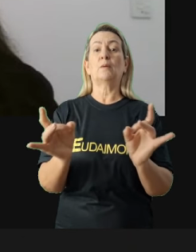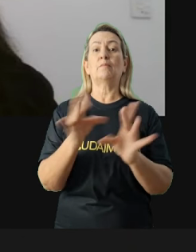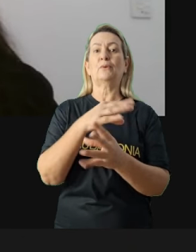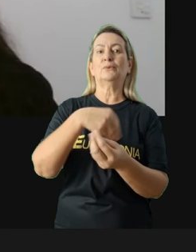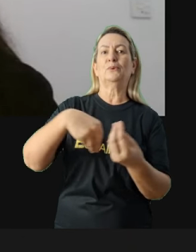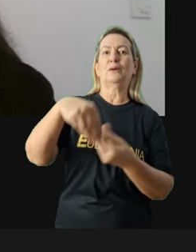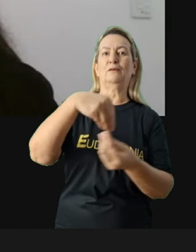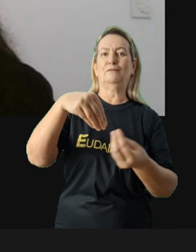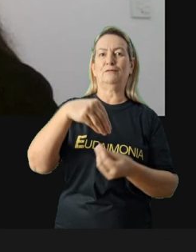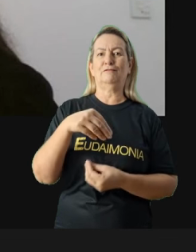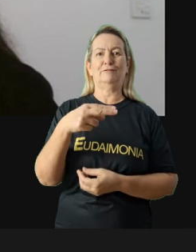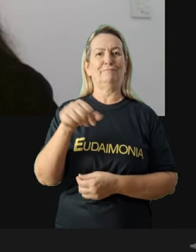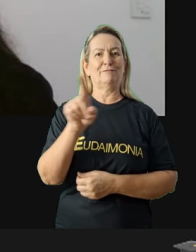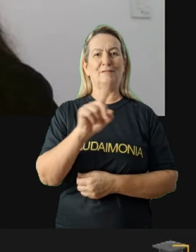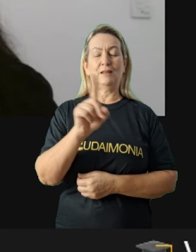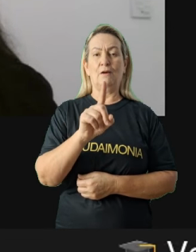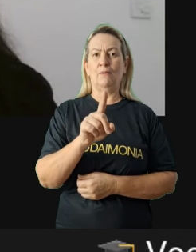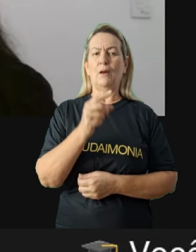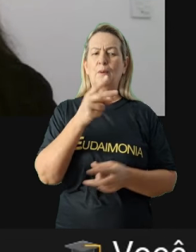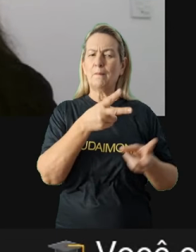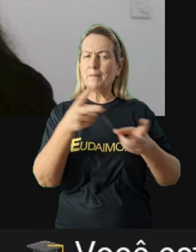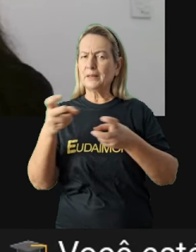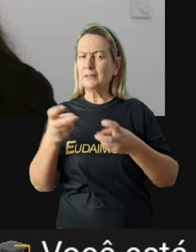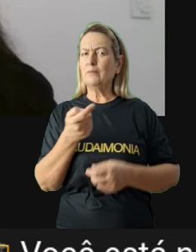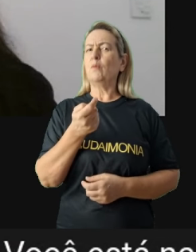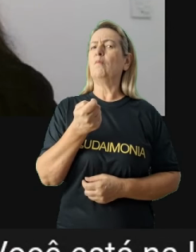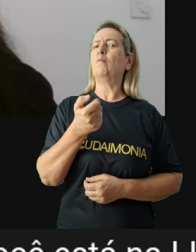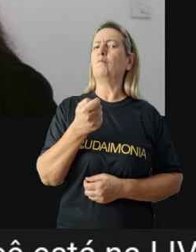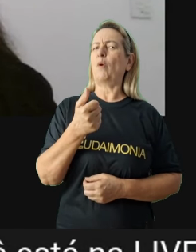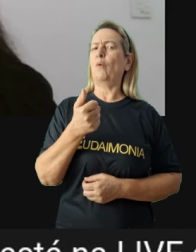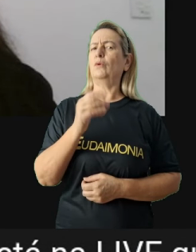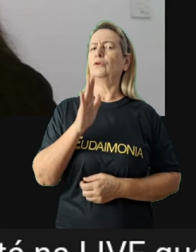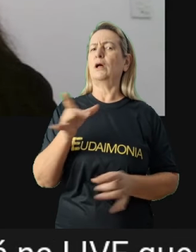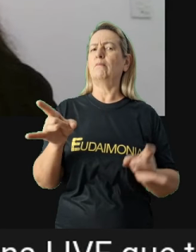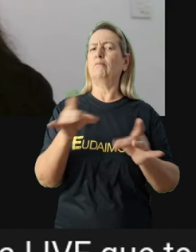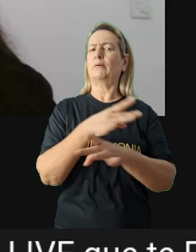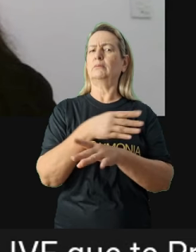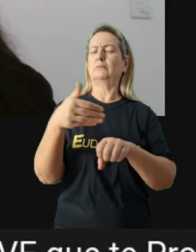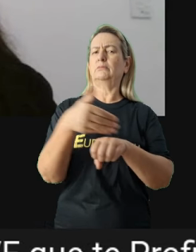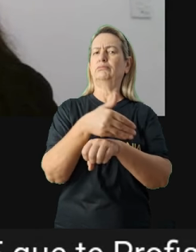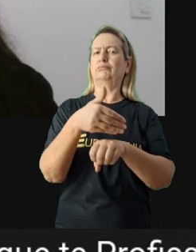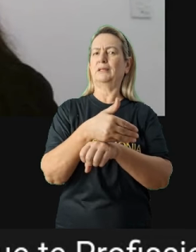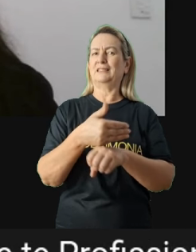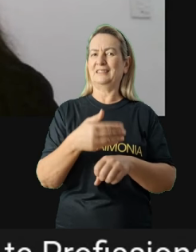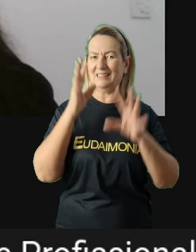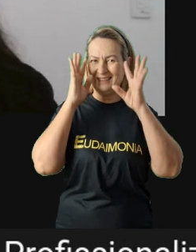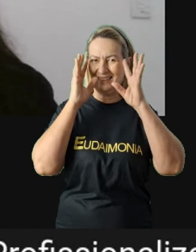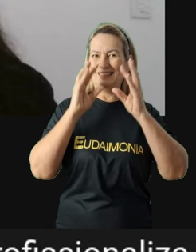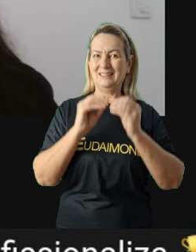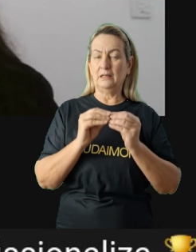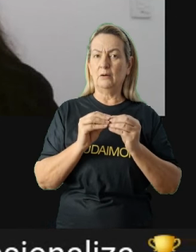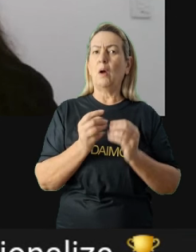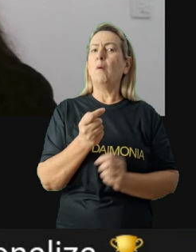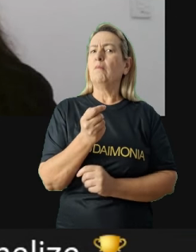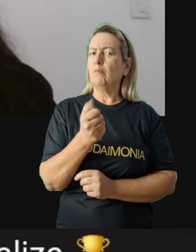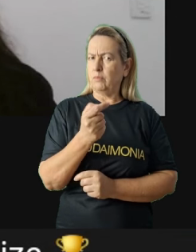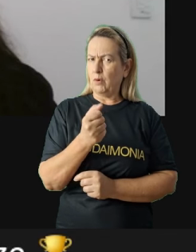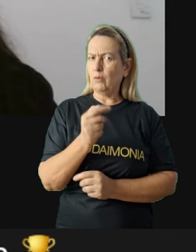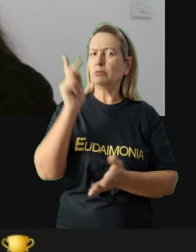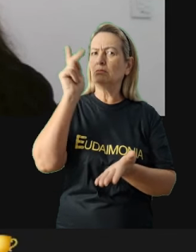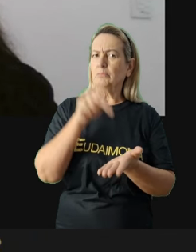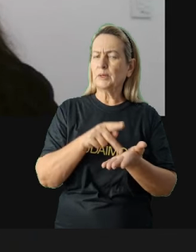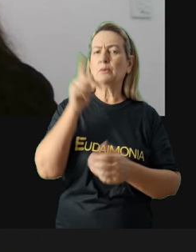já tivesse nesse universo. Mas o que eu percebo é que ainda são poucos os que de fato estão, né? Ainda